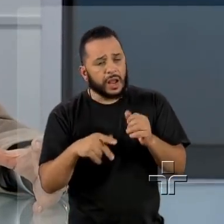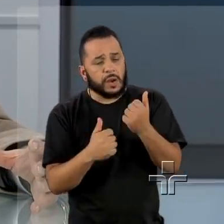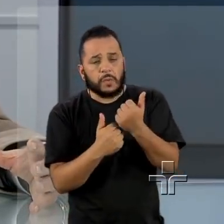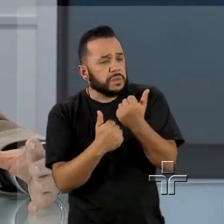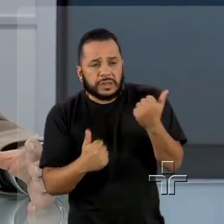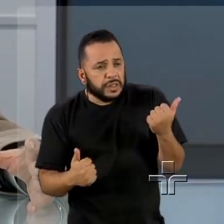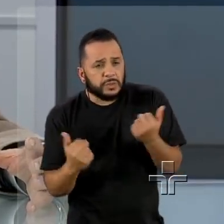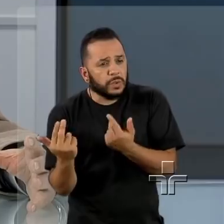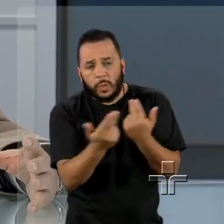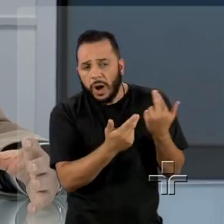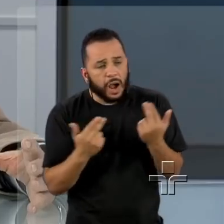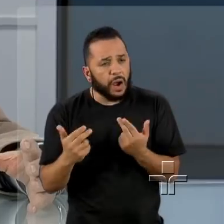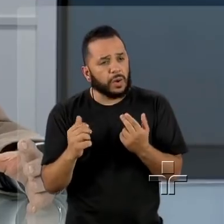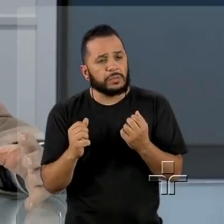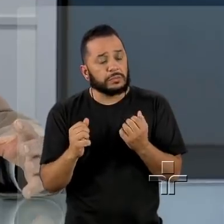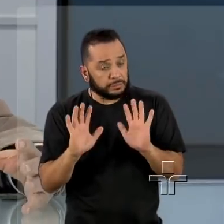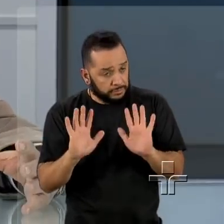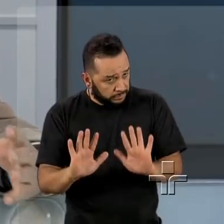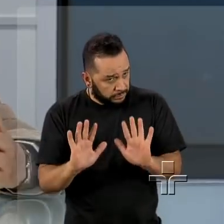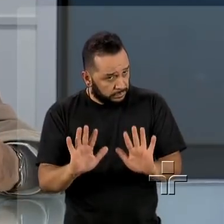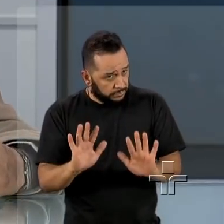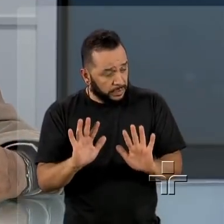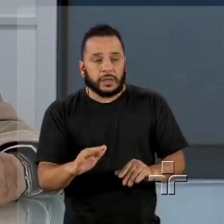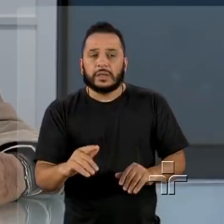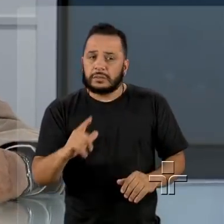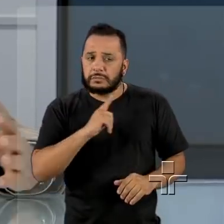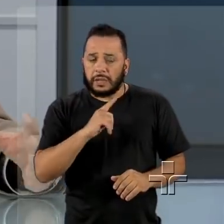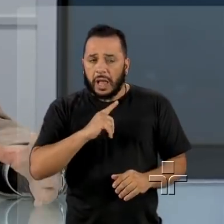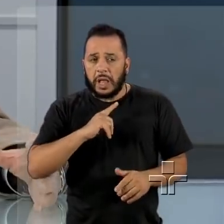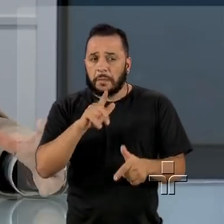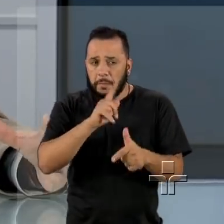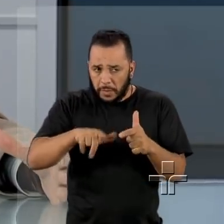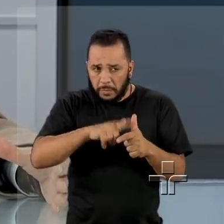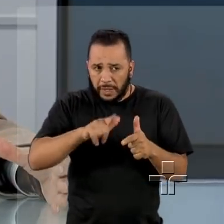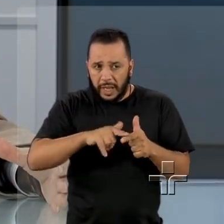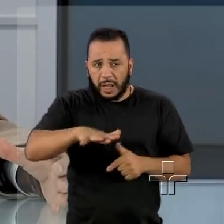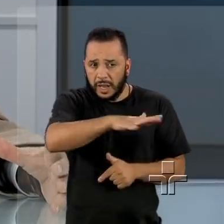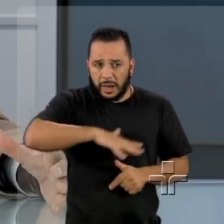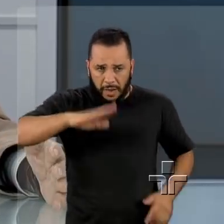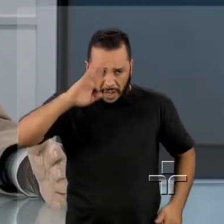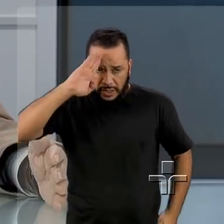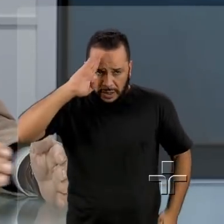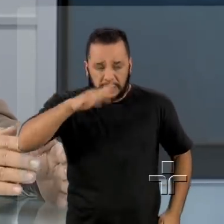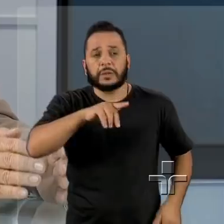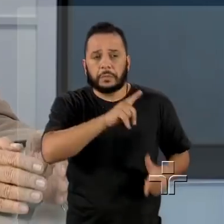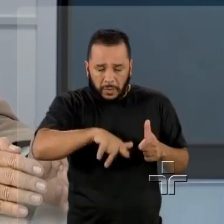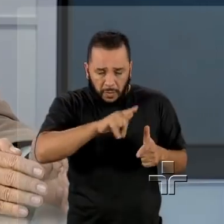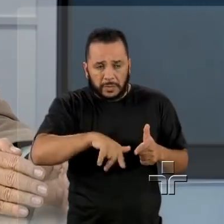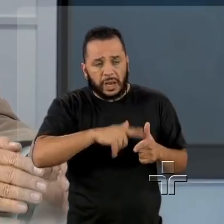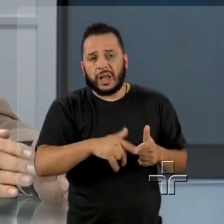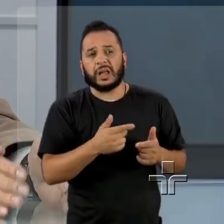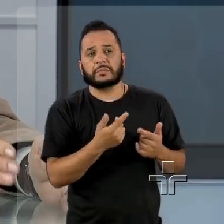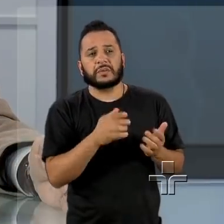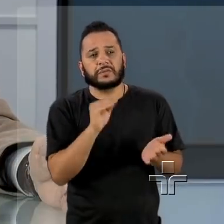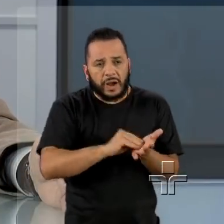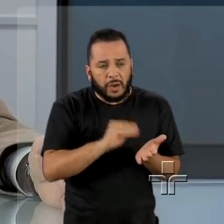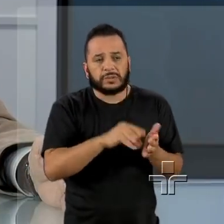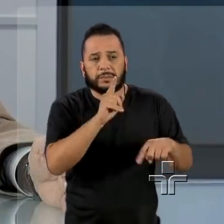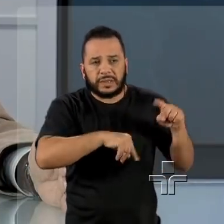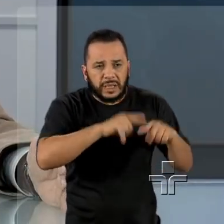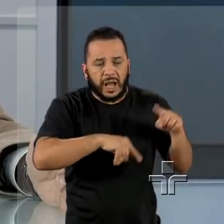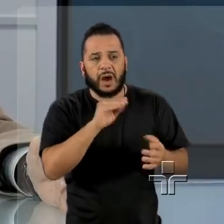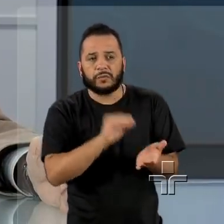e republicano é bem-vindo. O diretor do Núcleo de Preservação da Memória Política, Maurice Polit, afirma que a